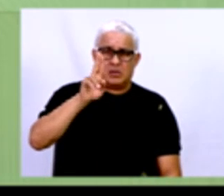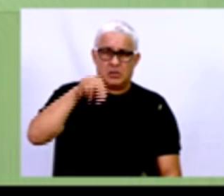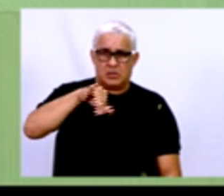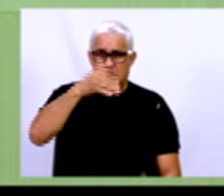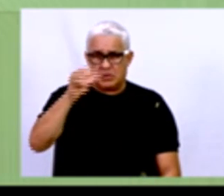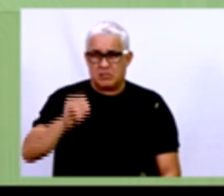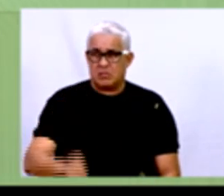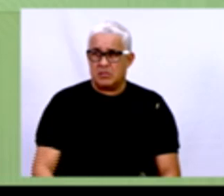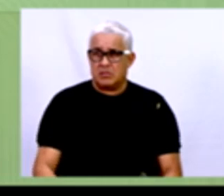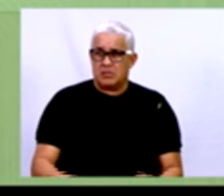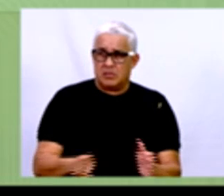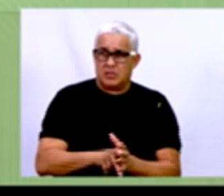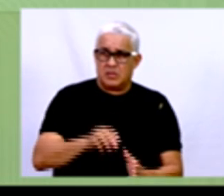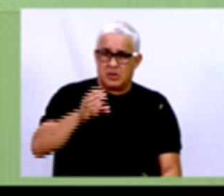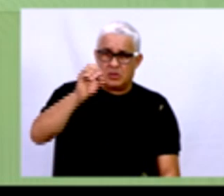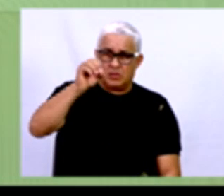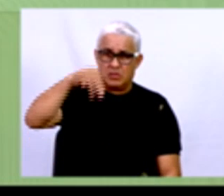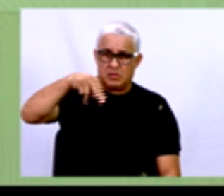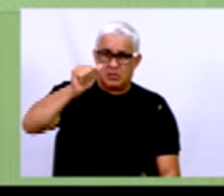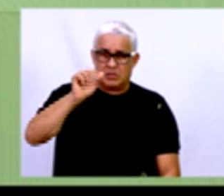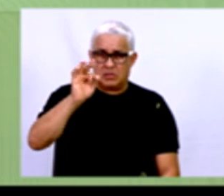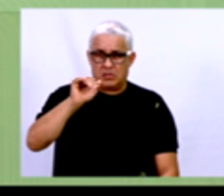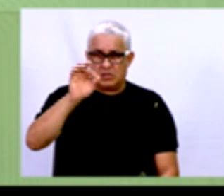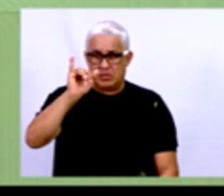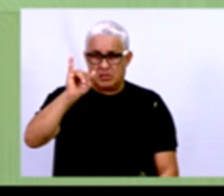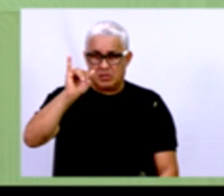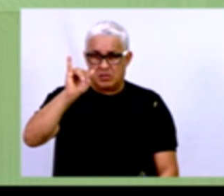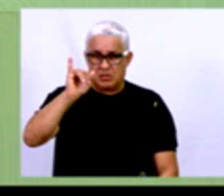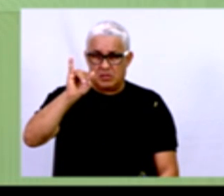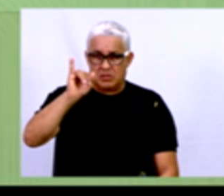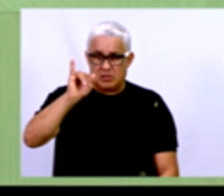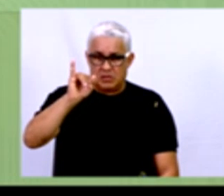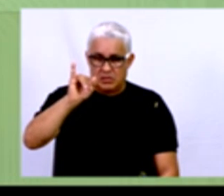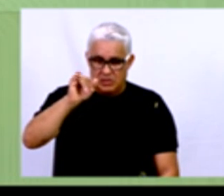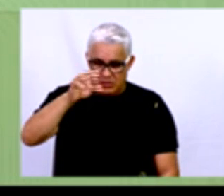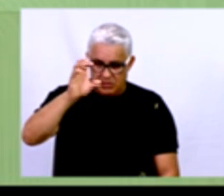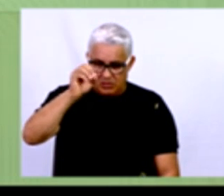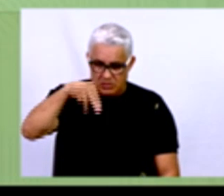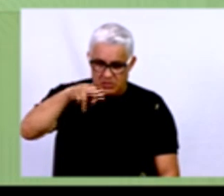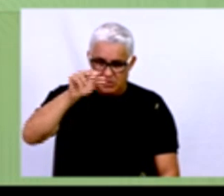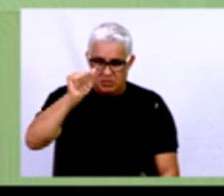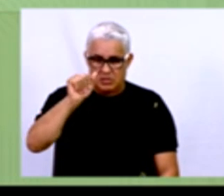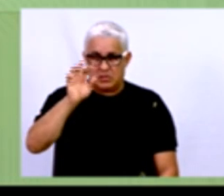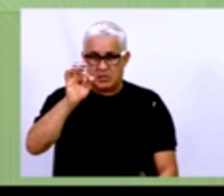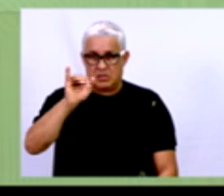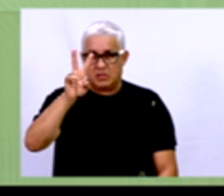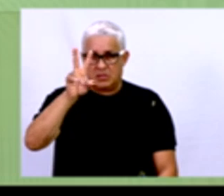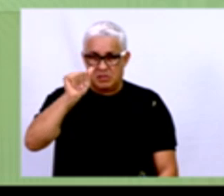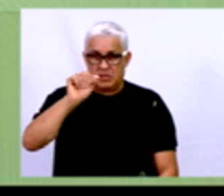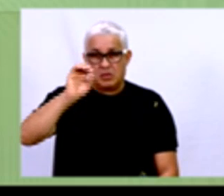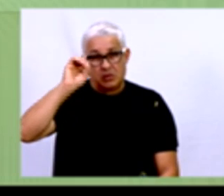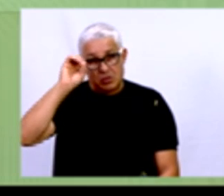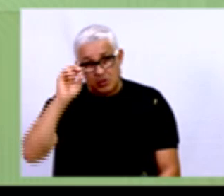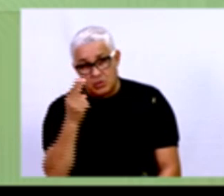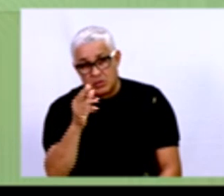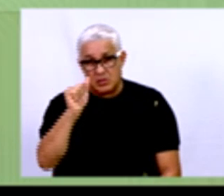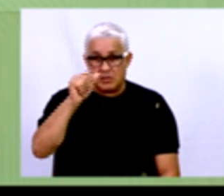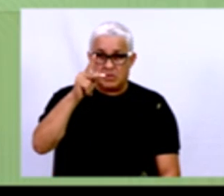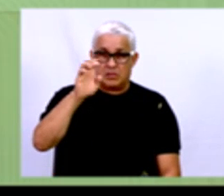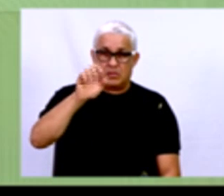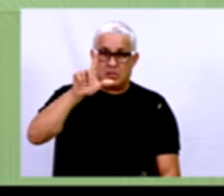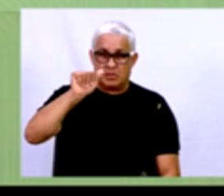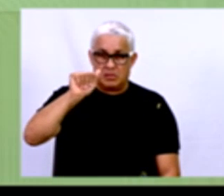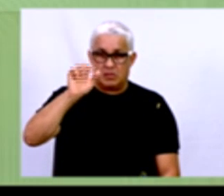a função conativa ou apelativa, que é aquela que faz um apelo, né? Que faz para